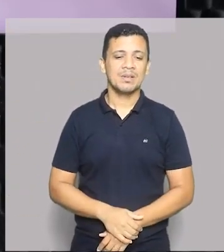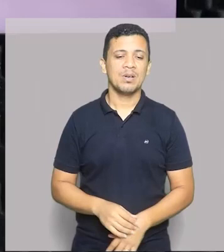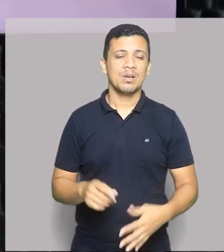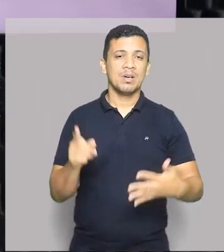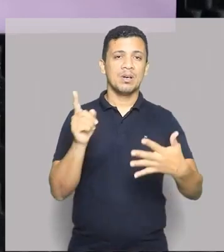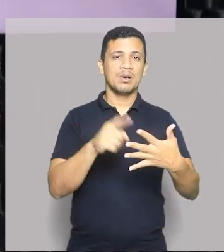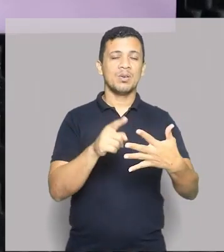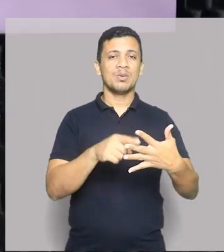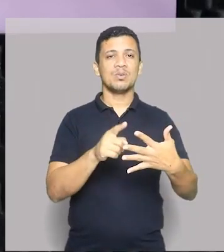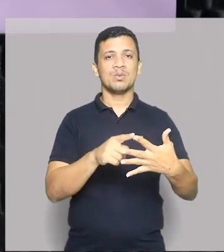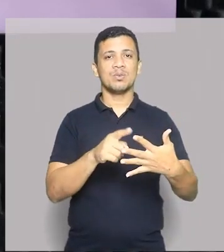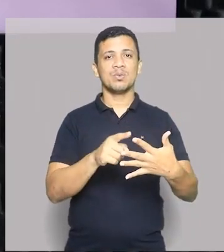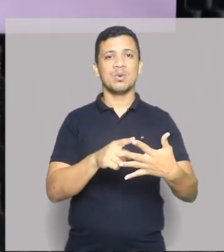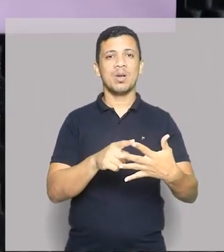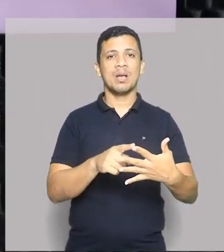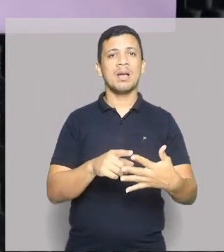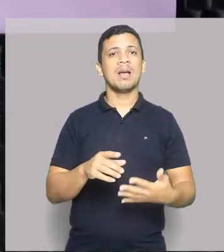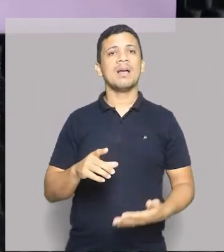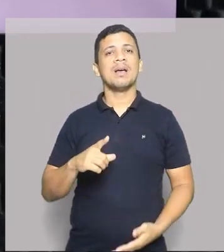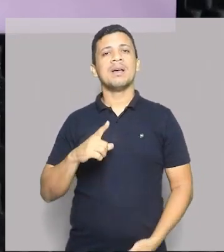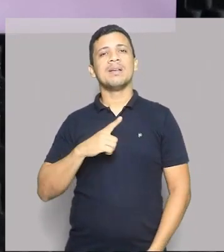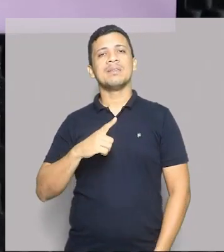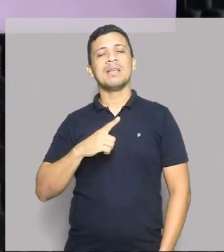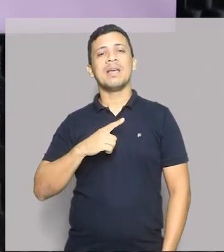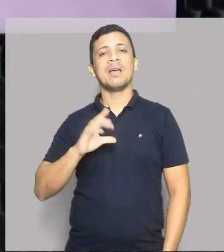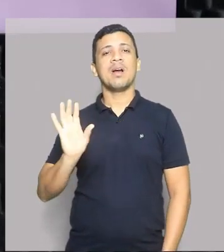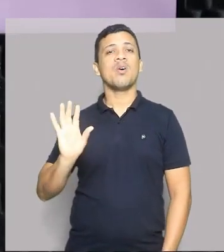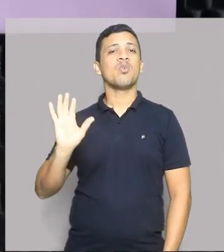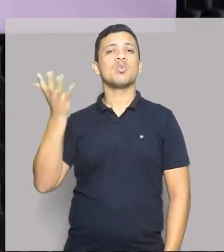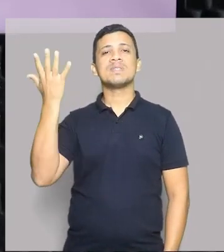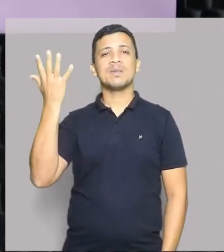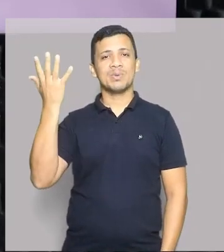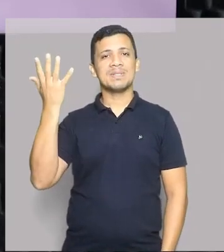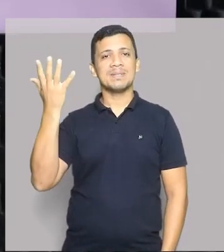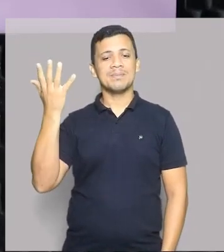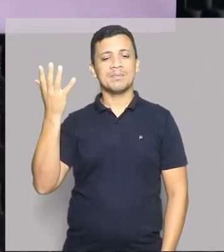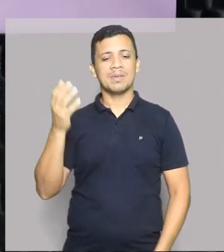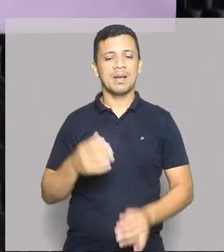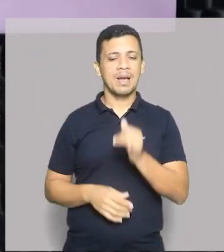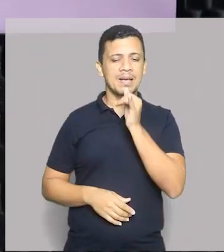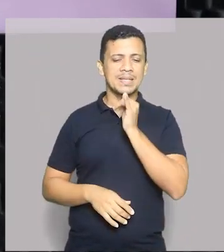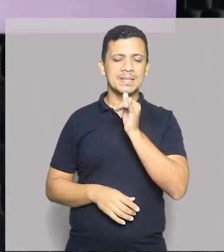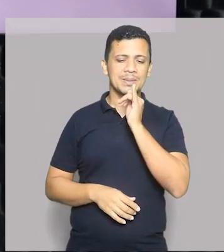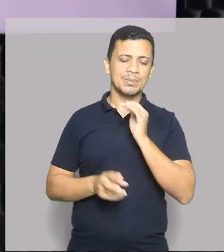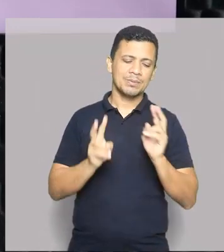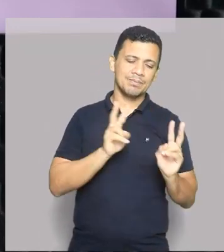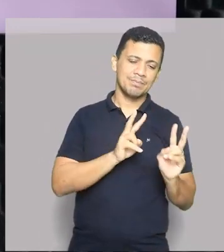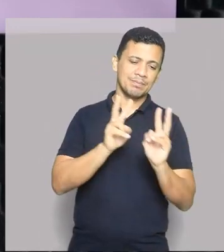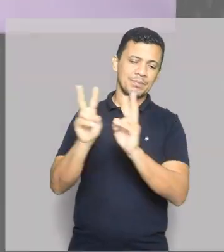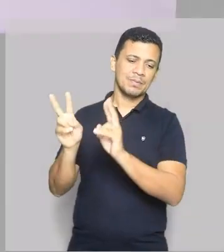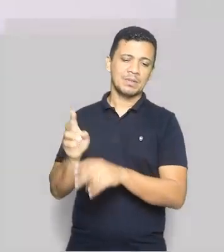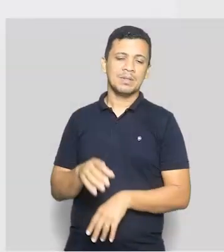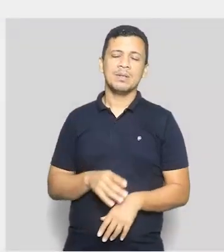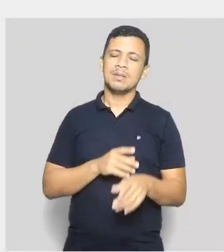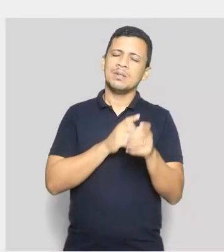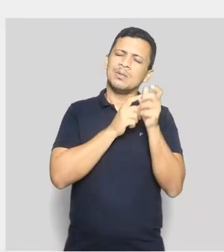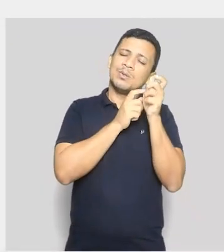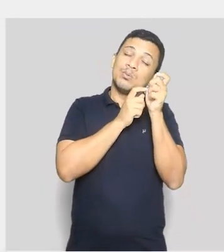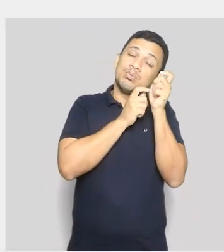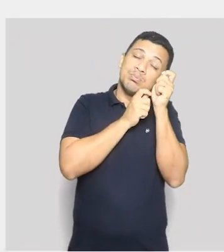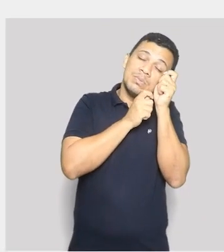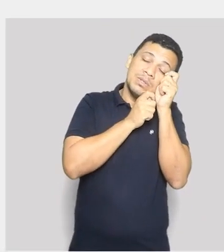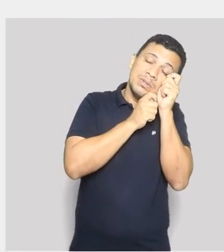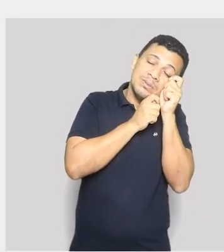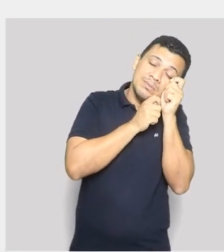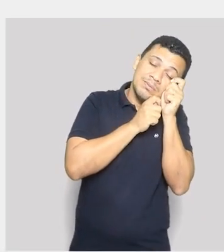ideia de consequência. A ideia de consequência. Vejam os exemplos. Dormi tanto